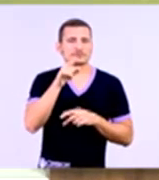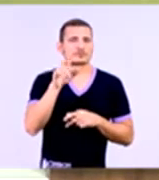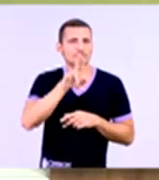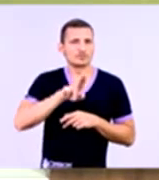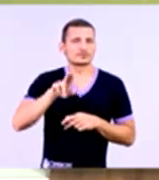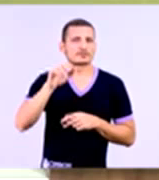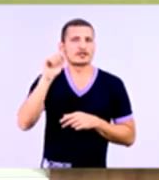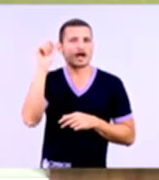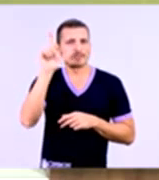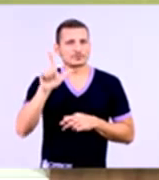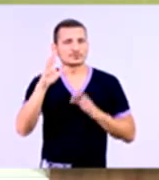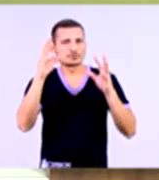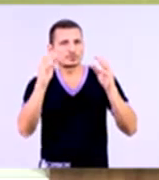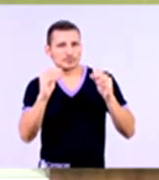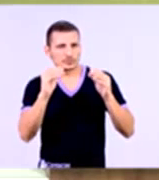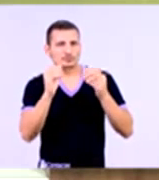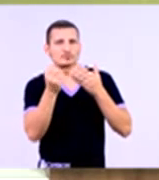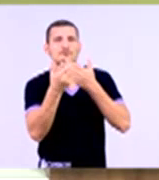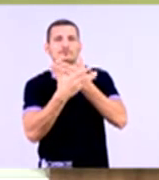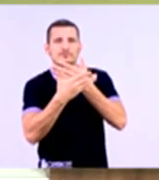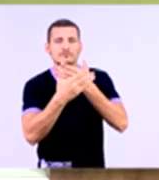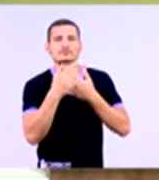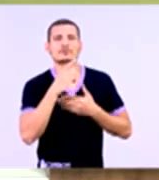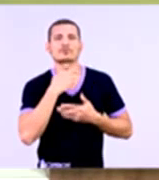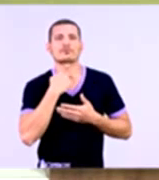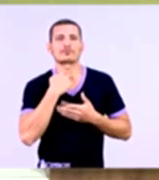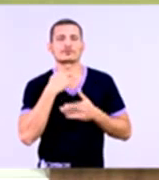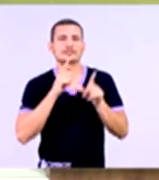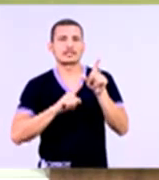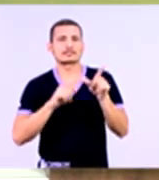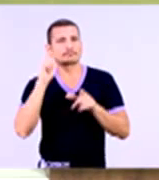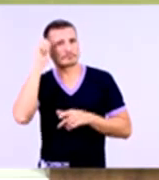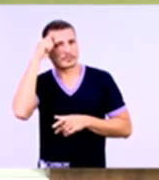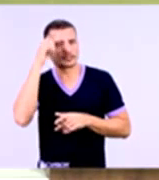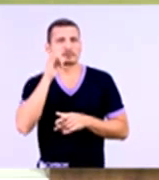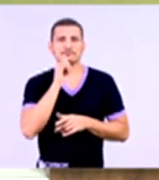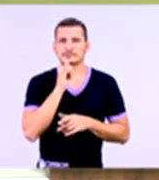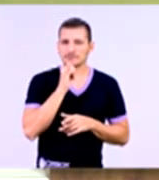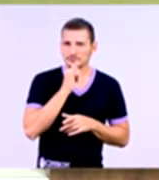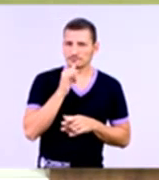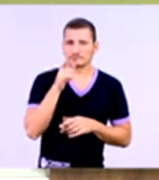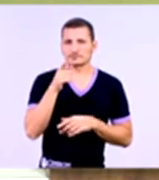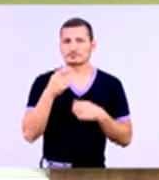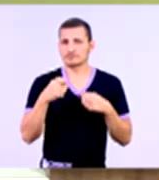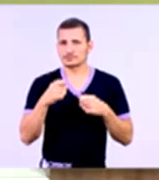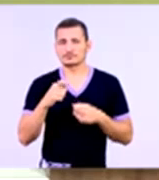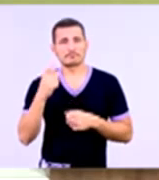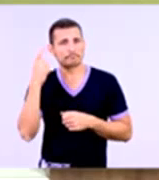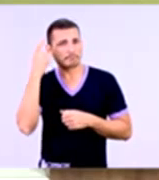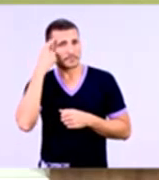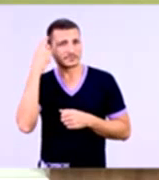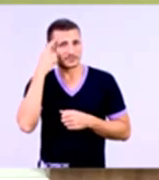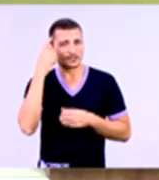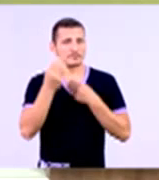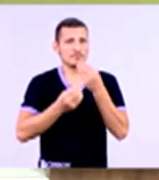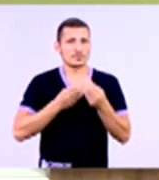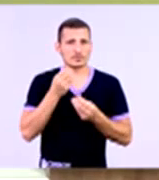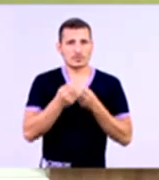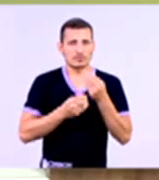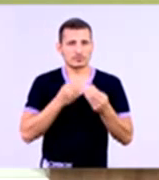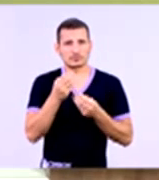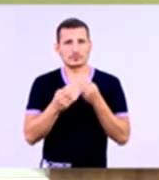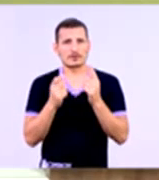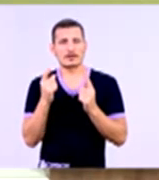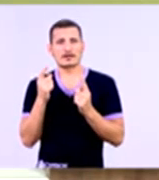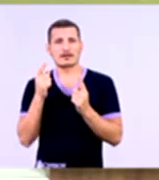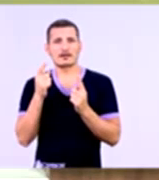você não, no fundo você não pode usar uma letra preta, por exemplo, né? Então, você tem que pensar em como atingir o